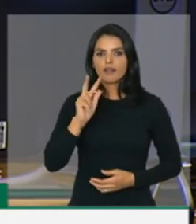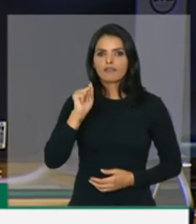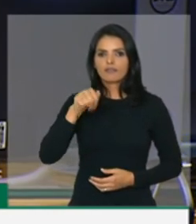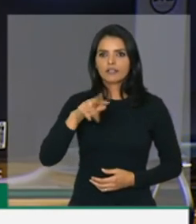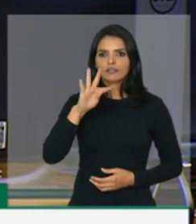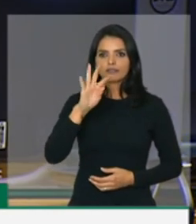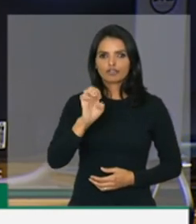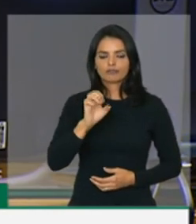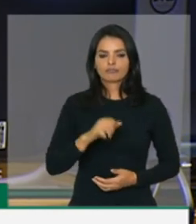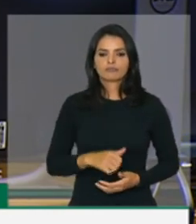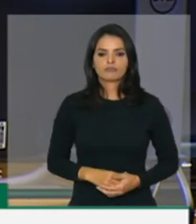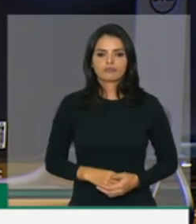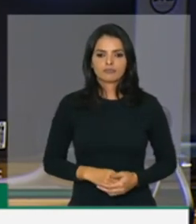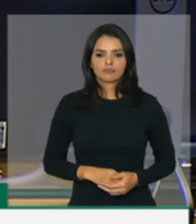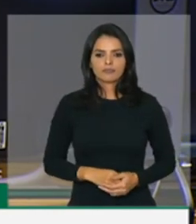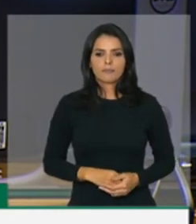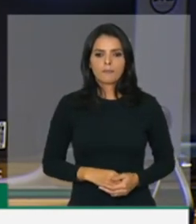Orienta, desculpe.